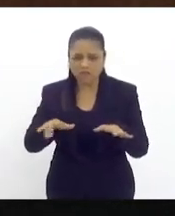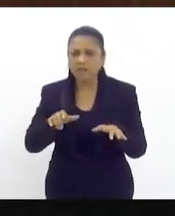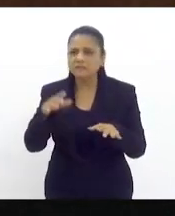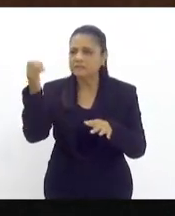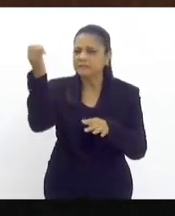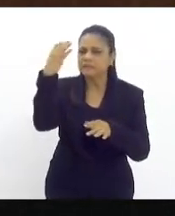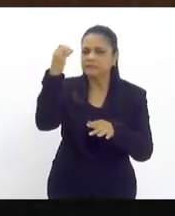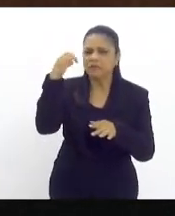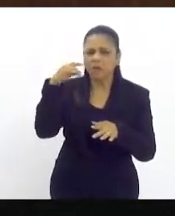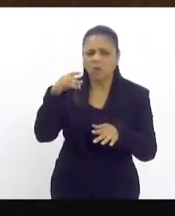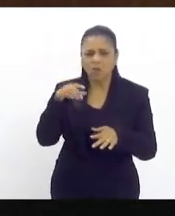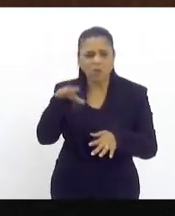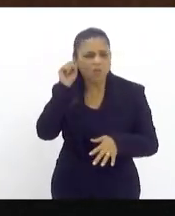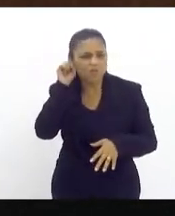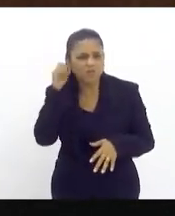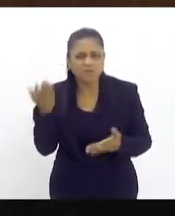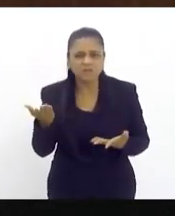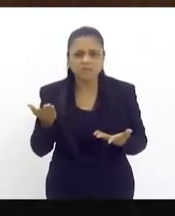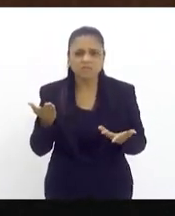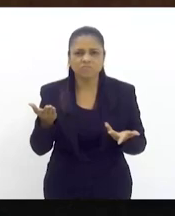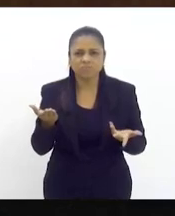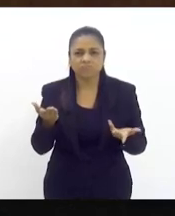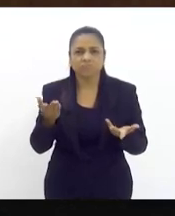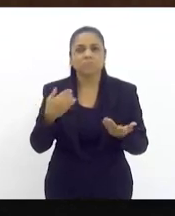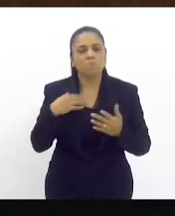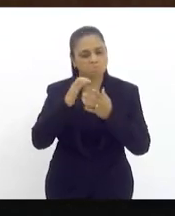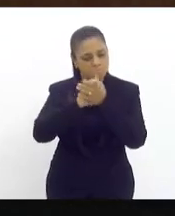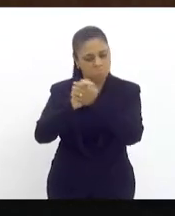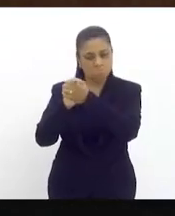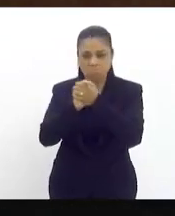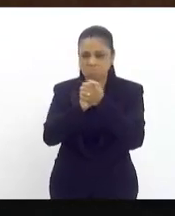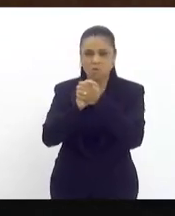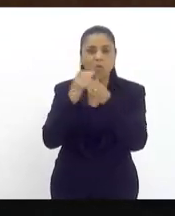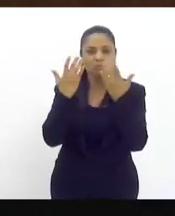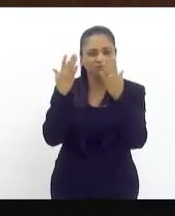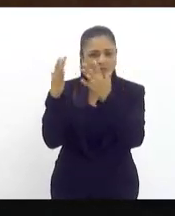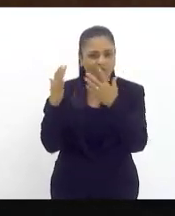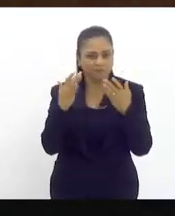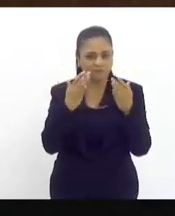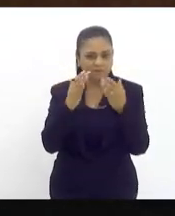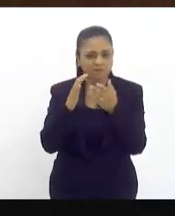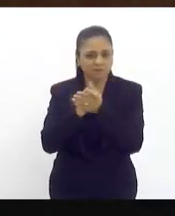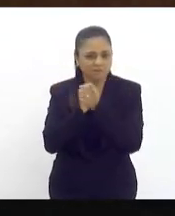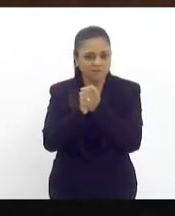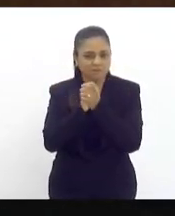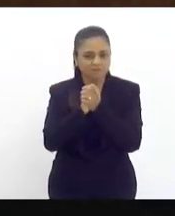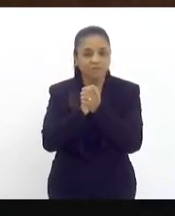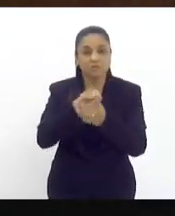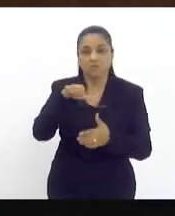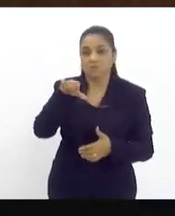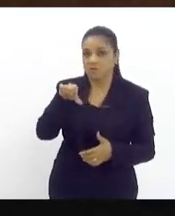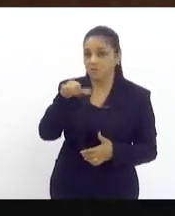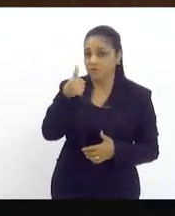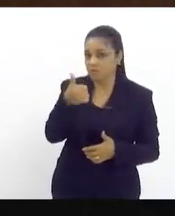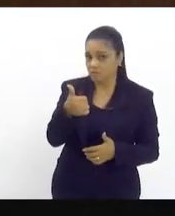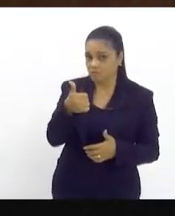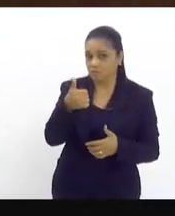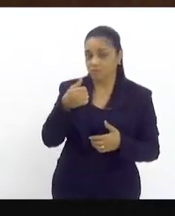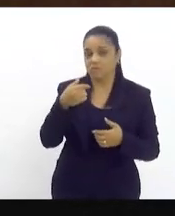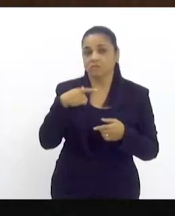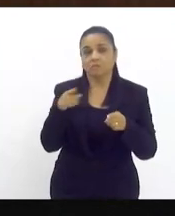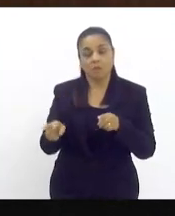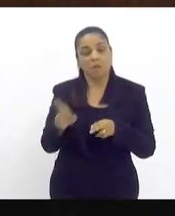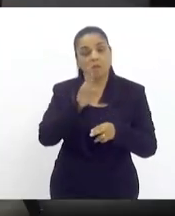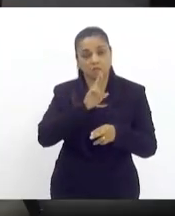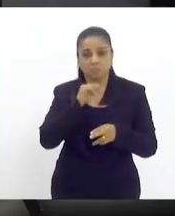Então queria parabenizar a Michele vem aqui em lidar pela resposta e esperar que os outros 91 estejam aqui respondendo